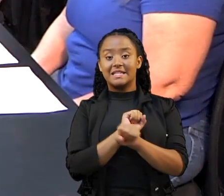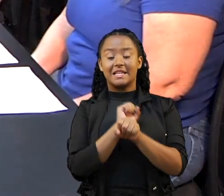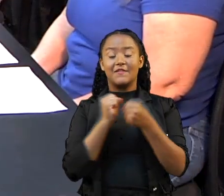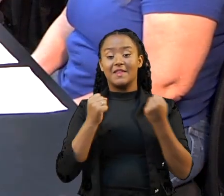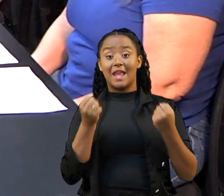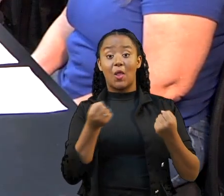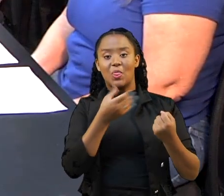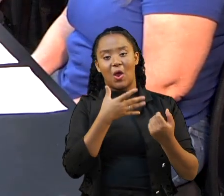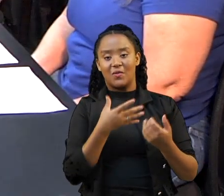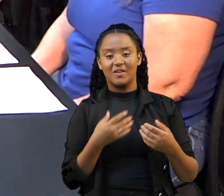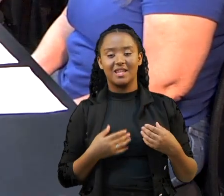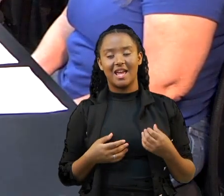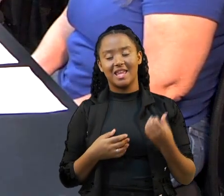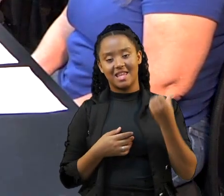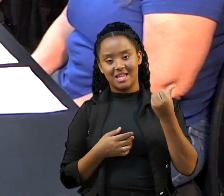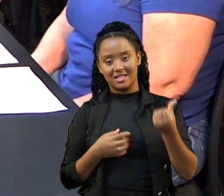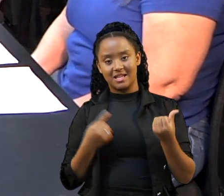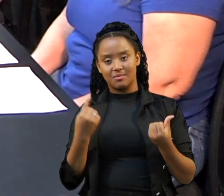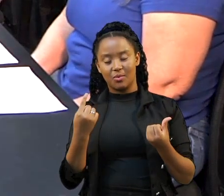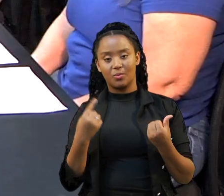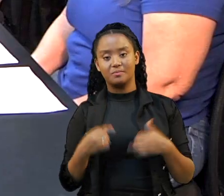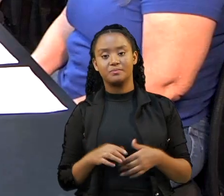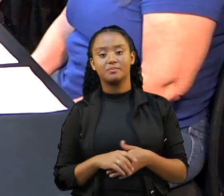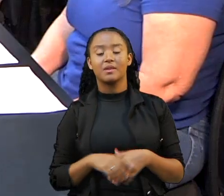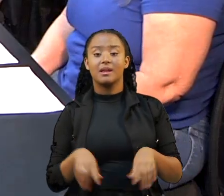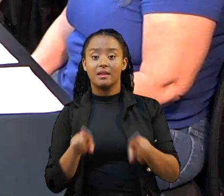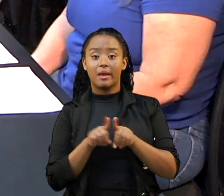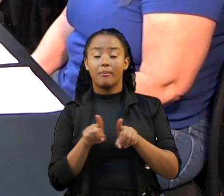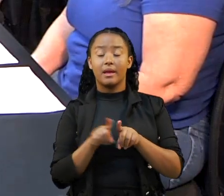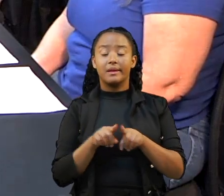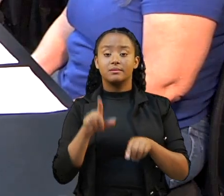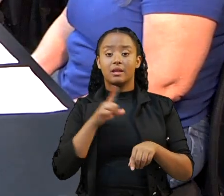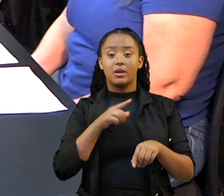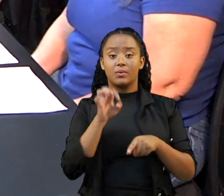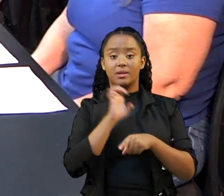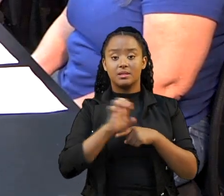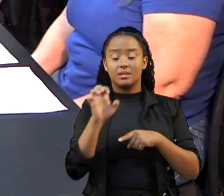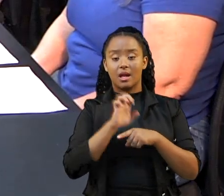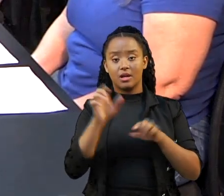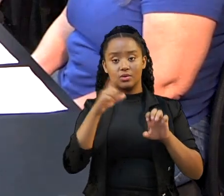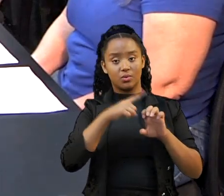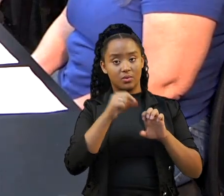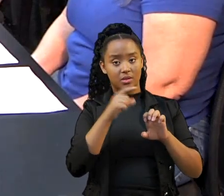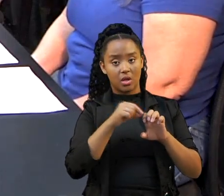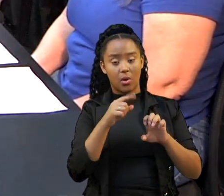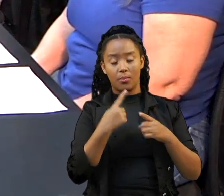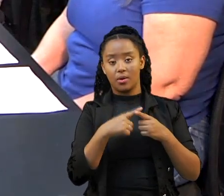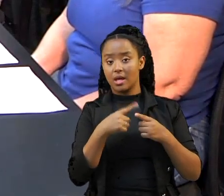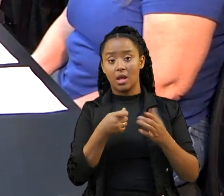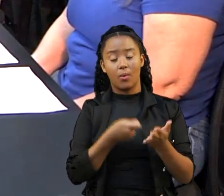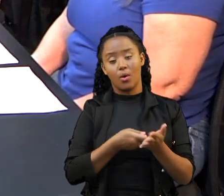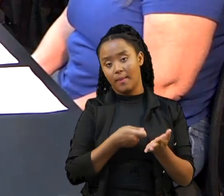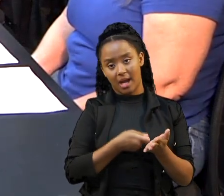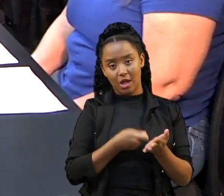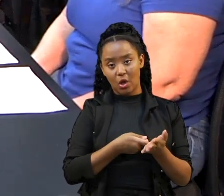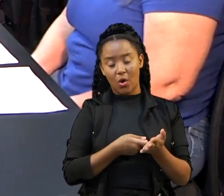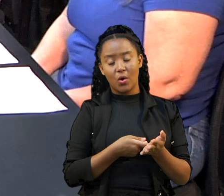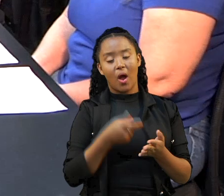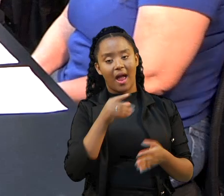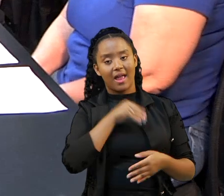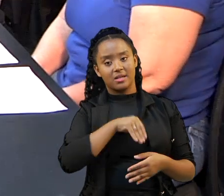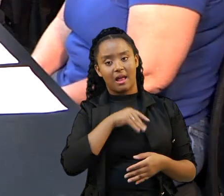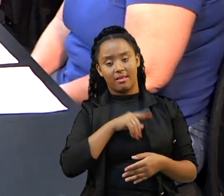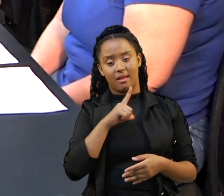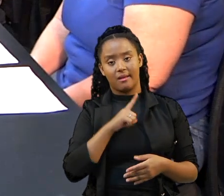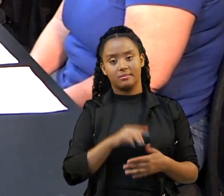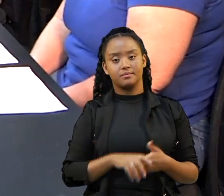também a oportunidade do estágio no ESEBA, né, porque ele também implementa a minha renda, que é um estágio remunerado. Ele não é obrigatório e não tem ligação com o curso. O que é que